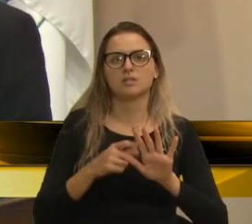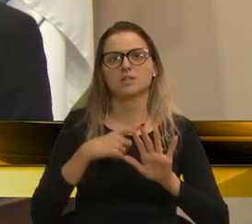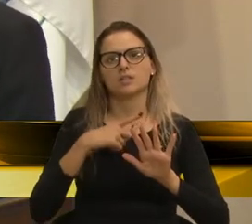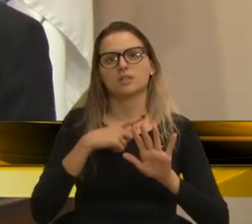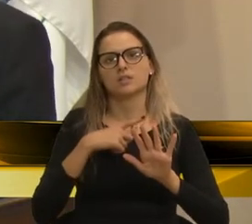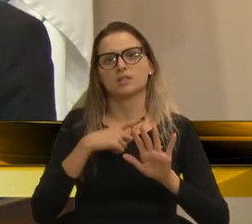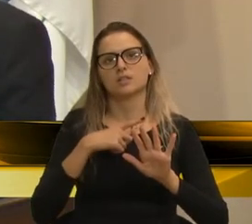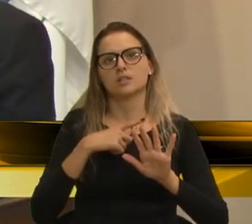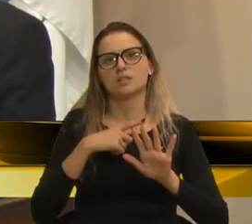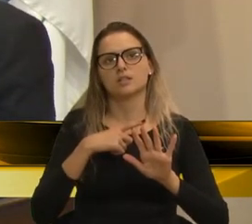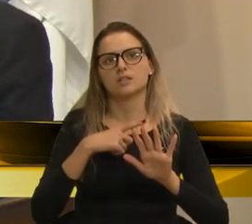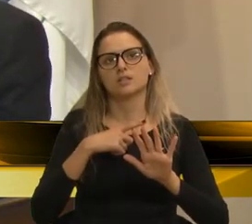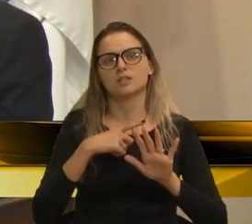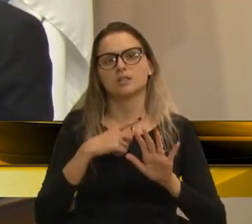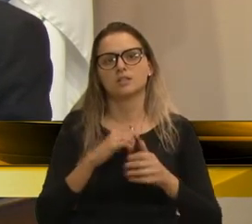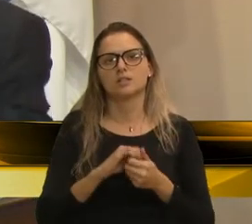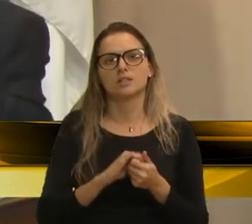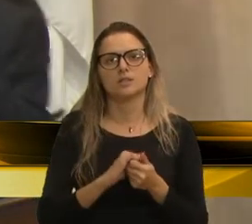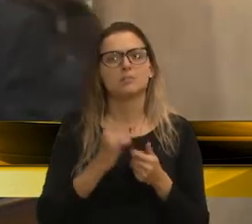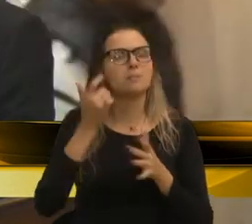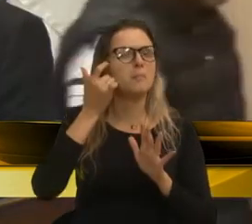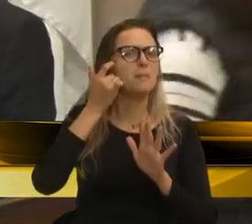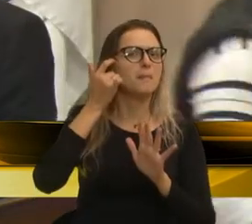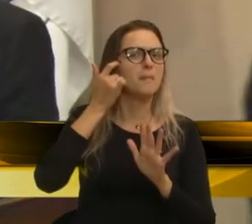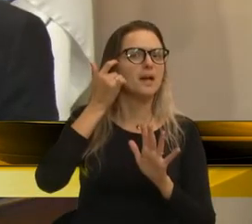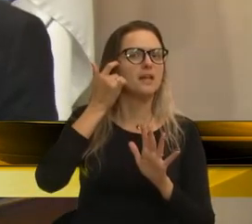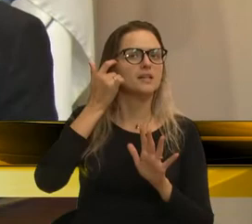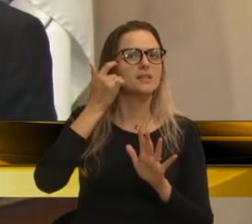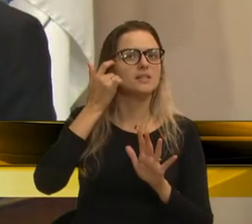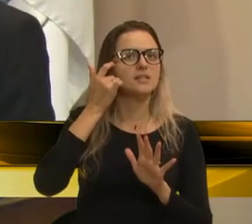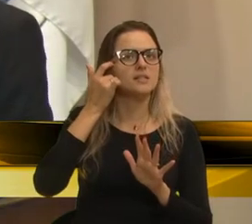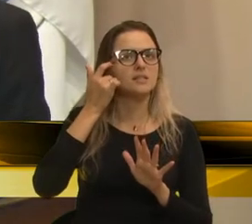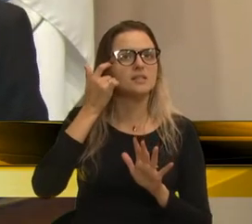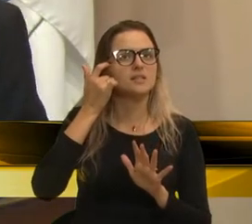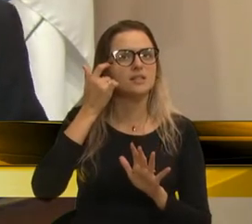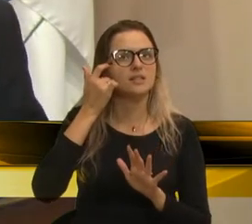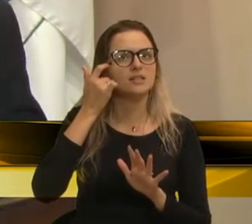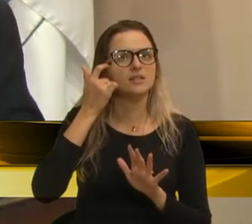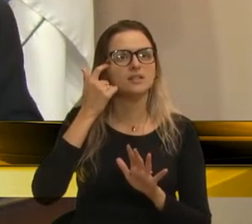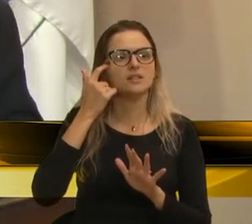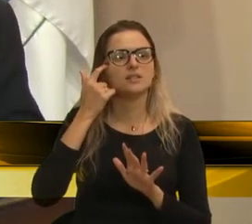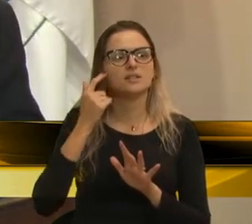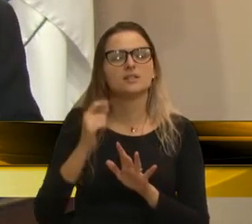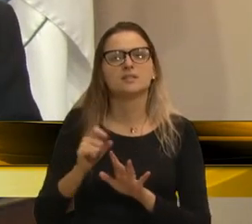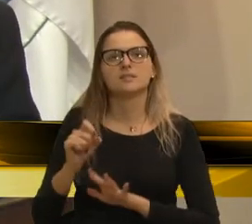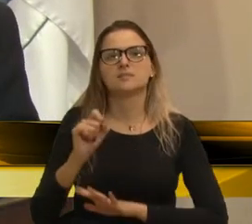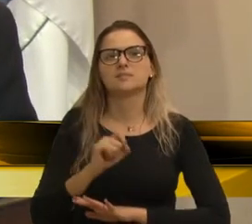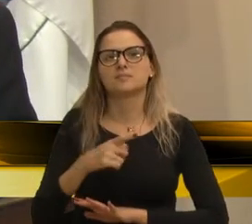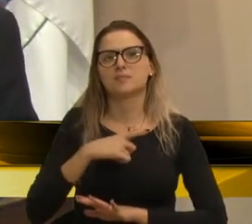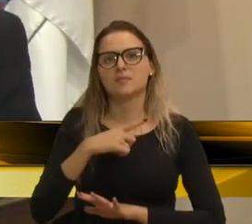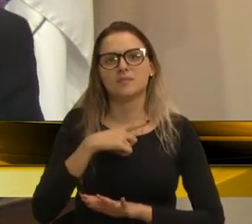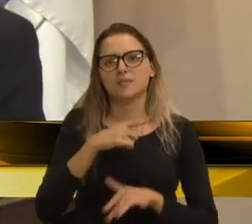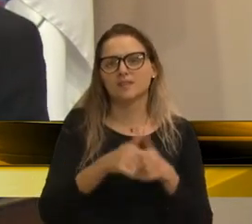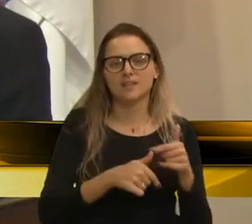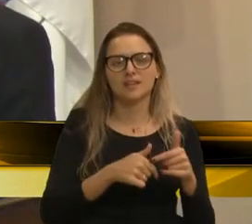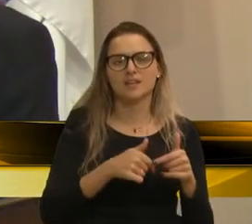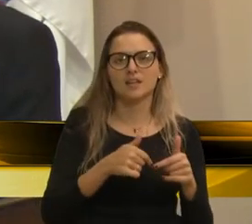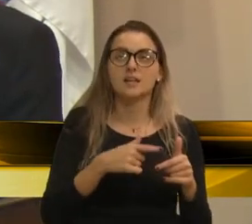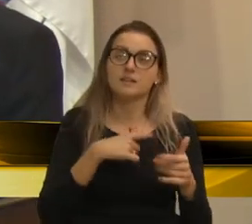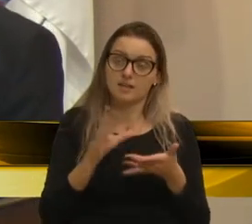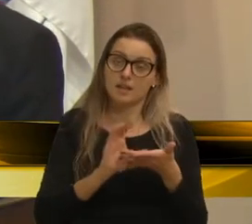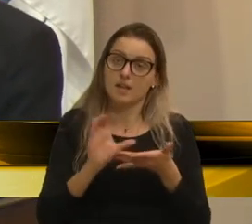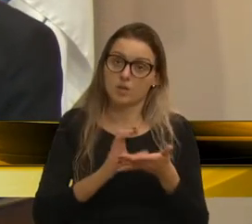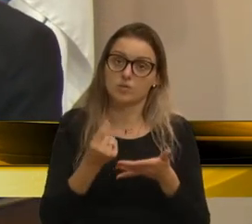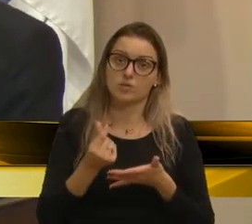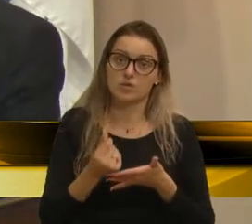pública. Eu não falo isso pensando na pessoa da ex-secretária, porque ela está revestida de um cargo público, ela recebe recursos